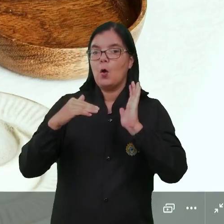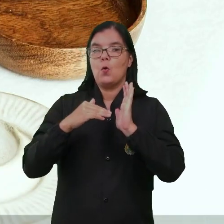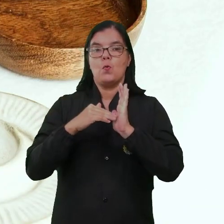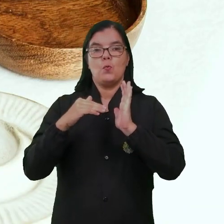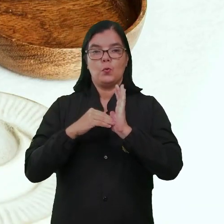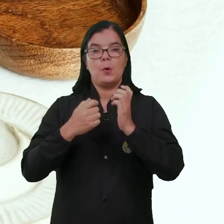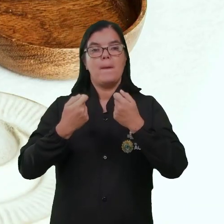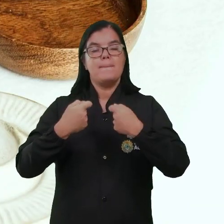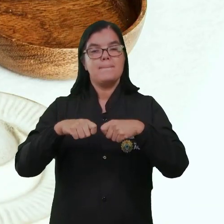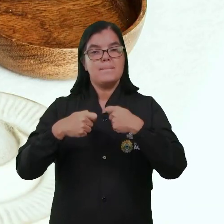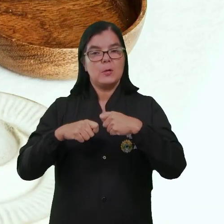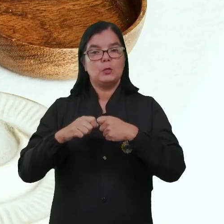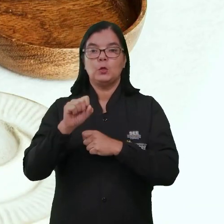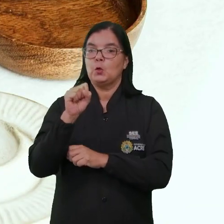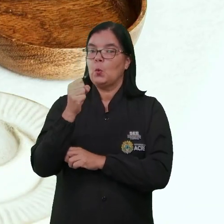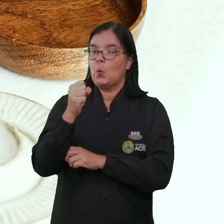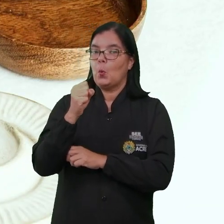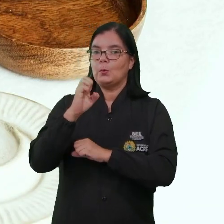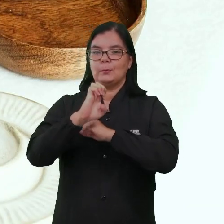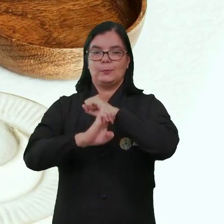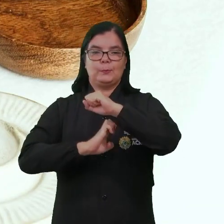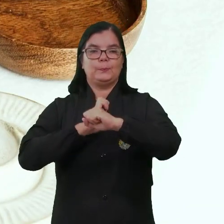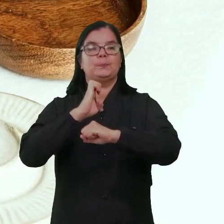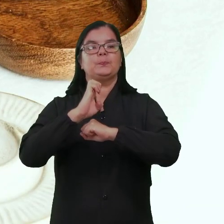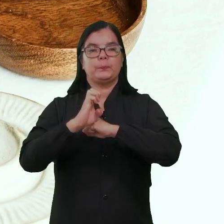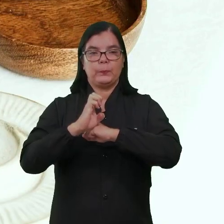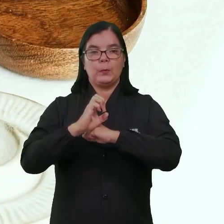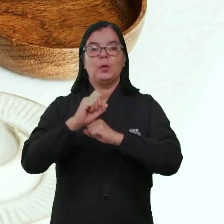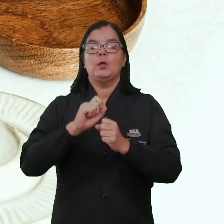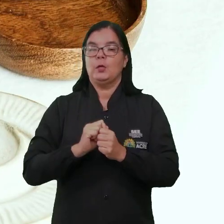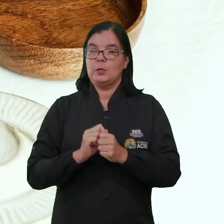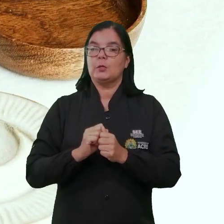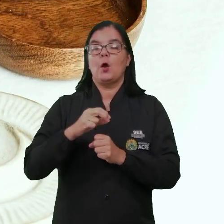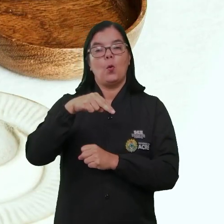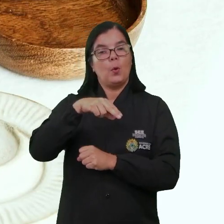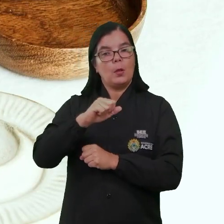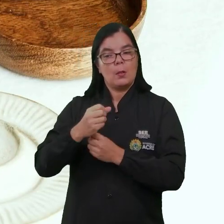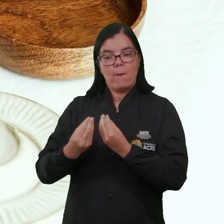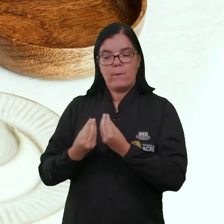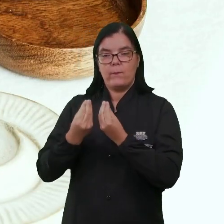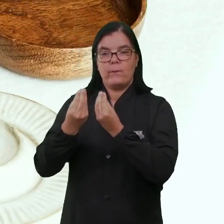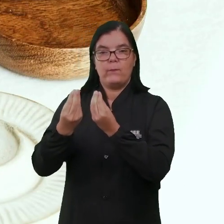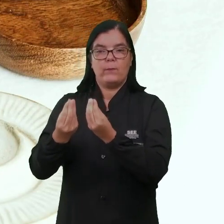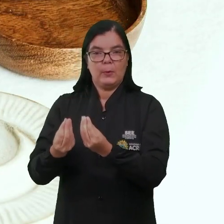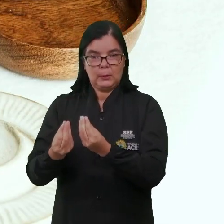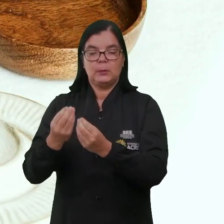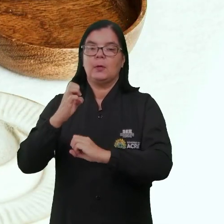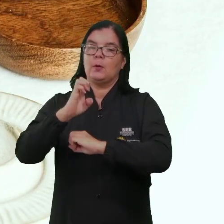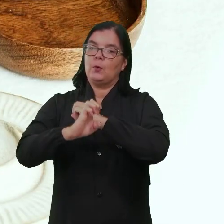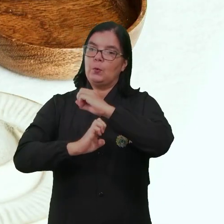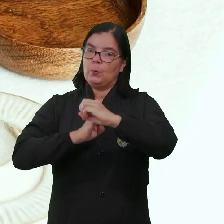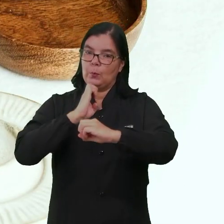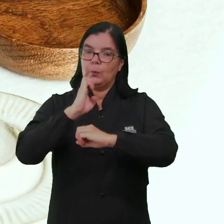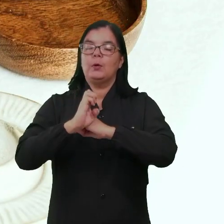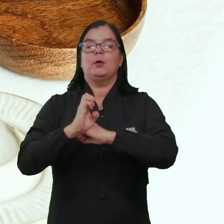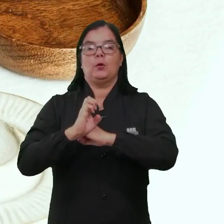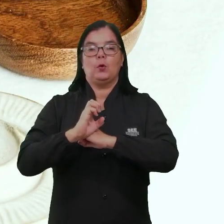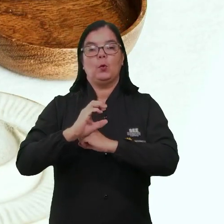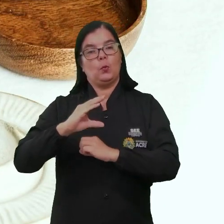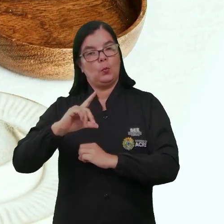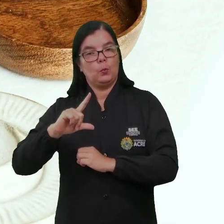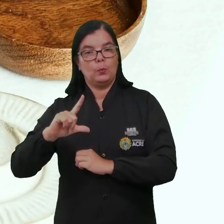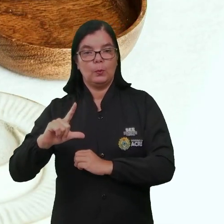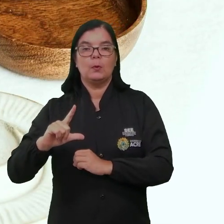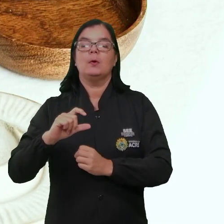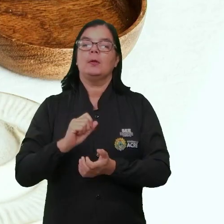valência, ele precisa ali de 8 elétrons. Então, esse sódio, ele vai doar, né, esse elétron aqui para o